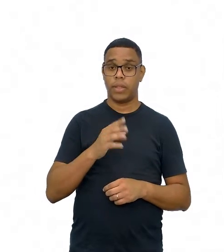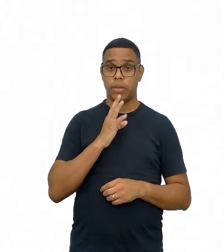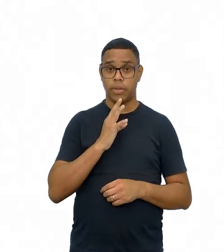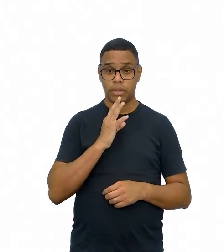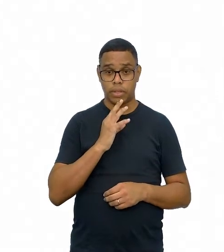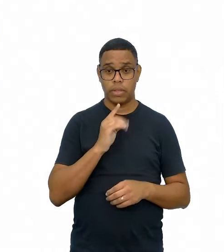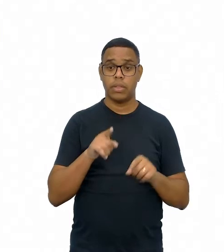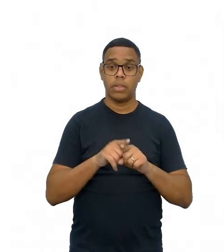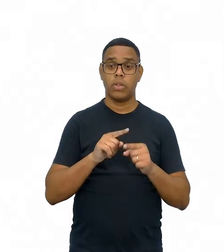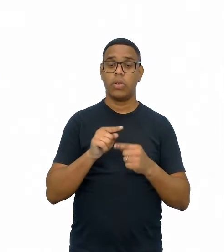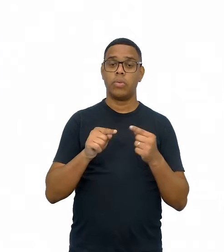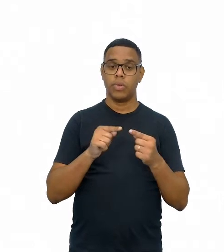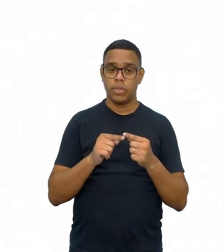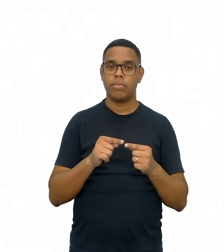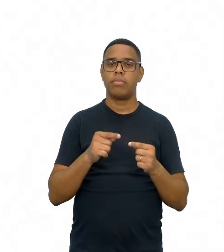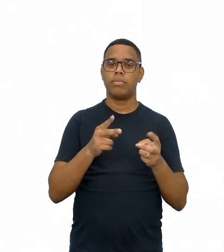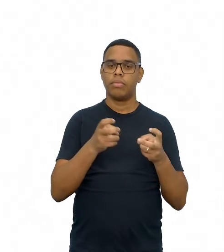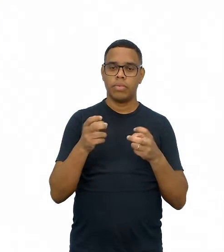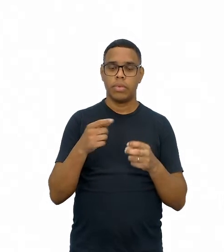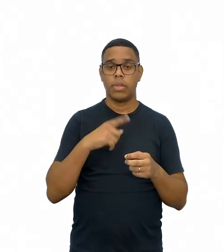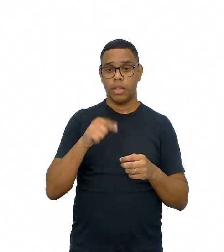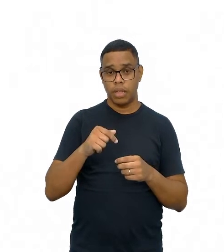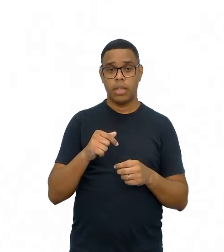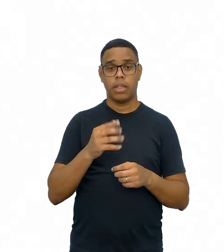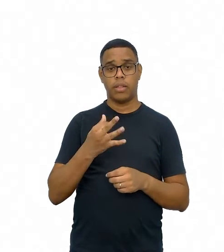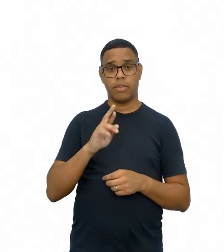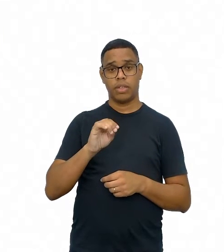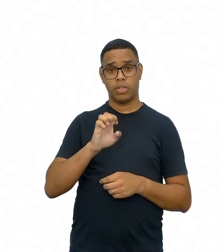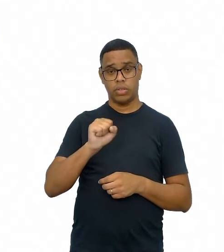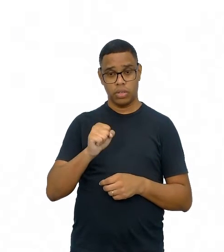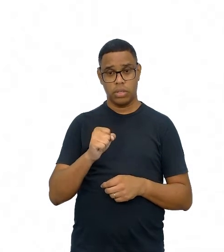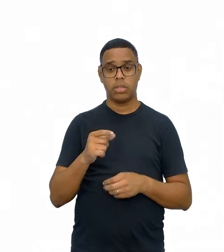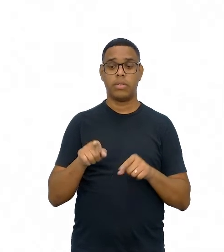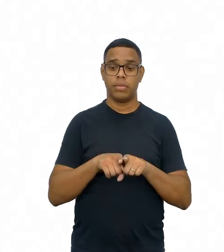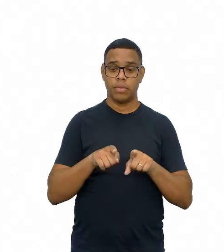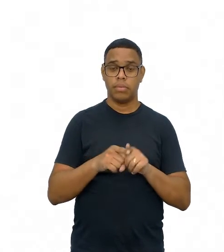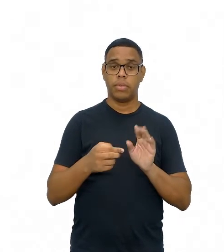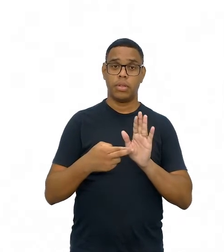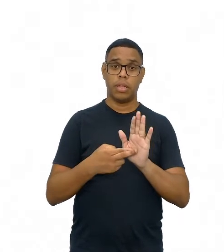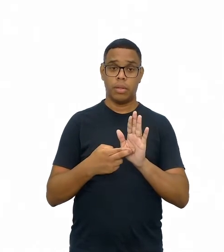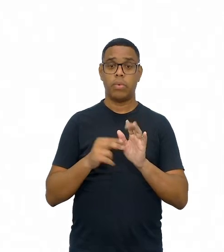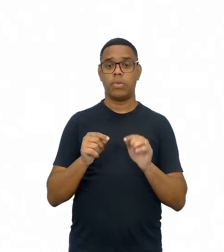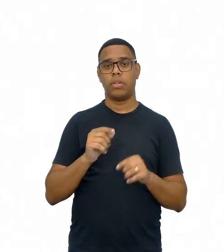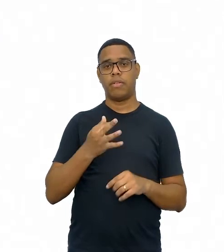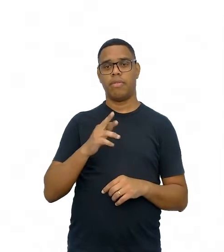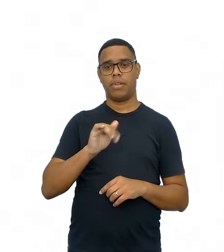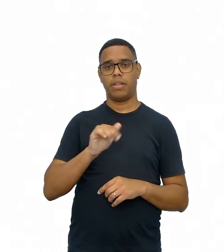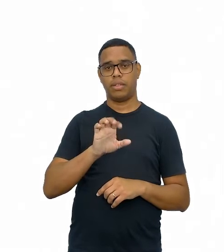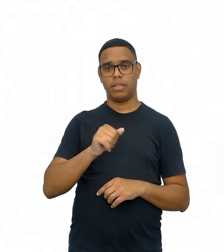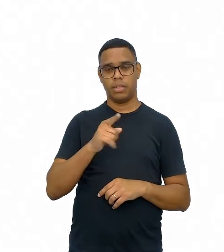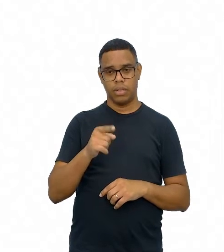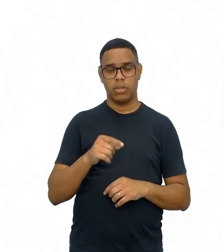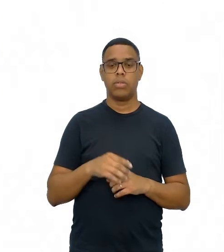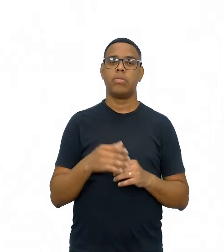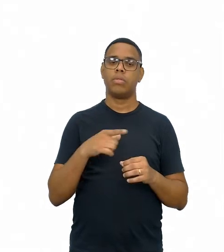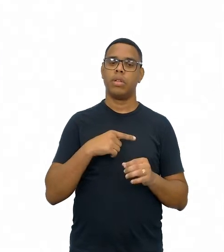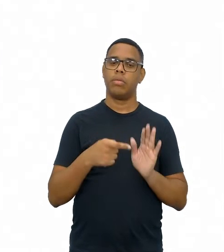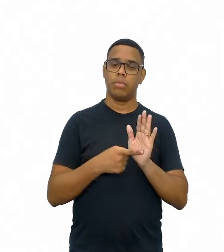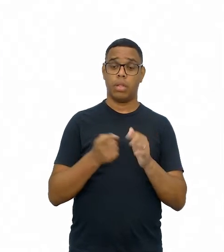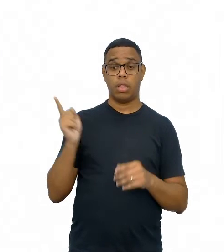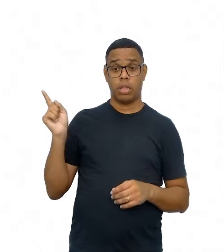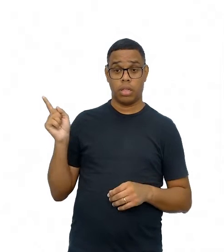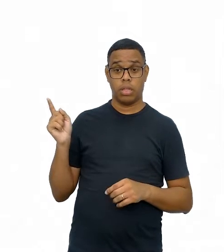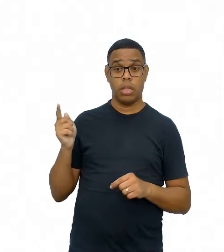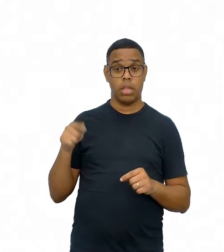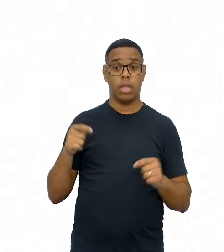reconhecer, o objeto de reconhecimento são as frações unitárias, na representação fracionária ou decimal, neste caso é o que